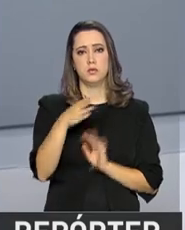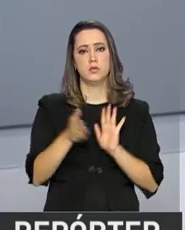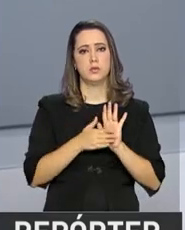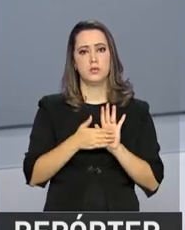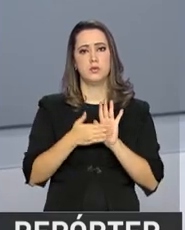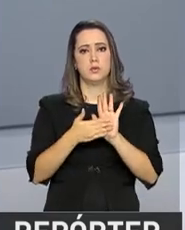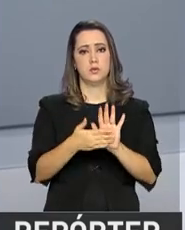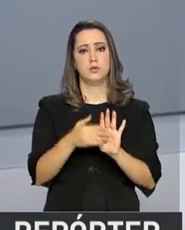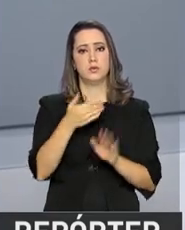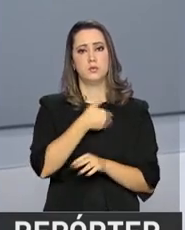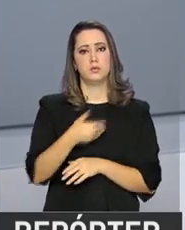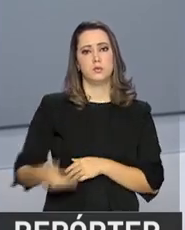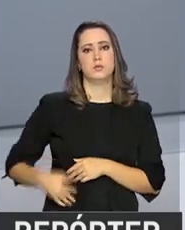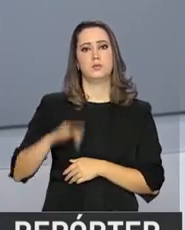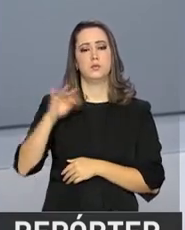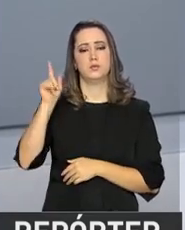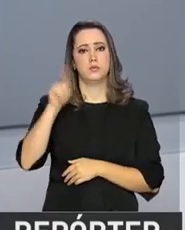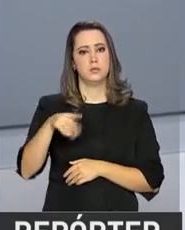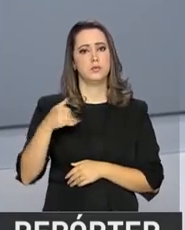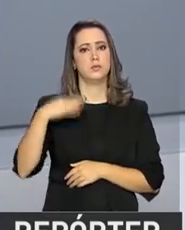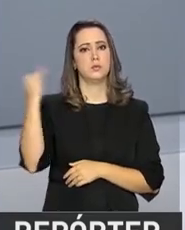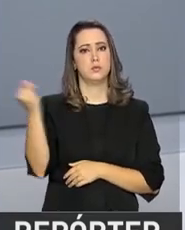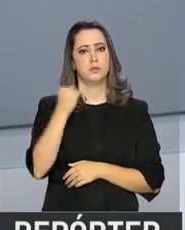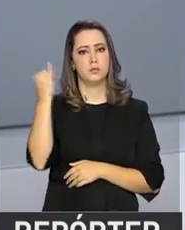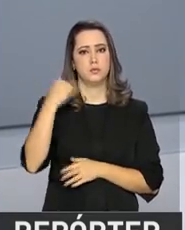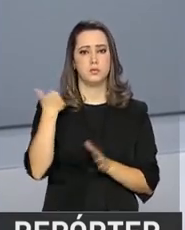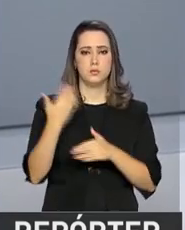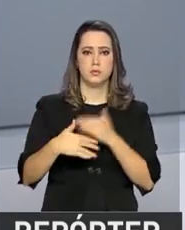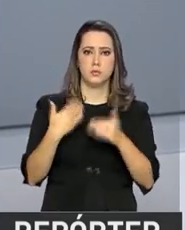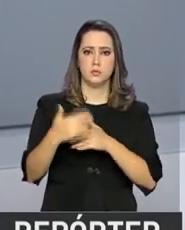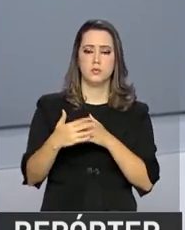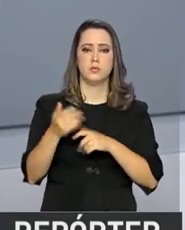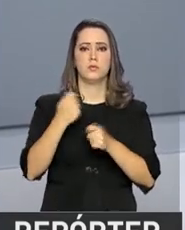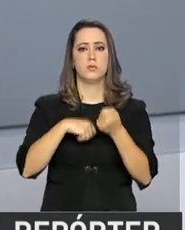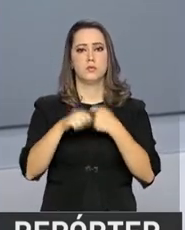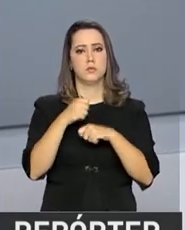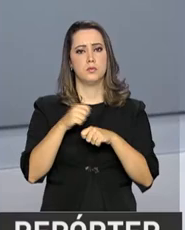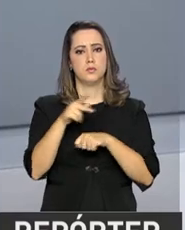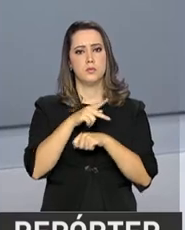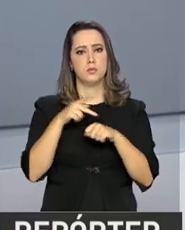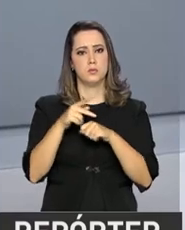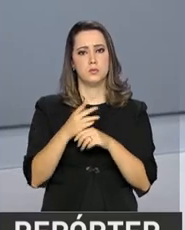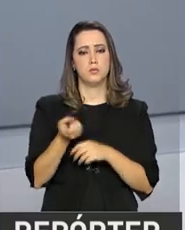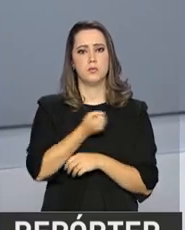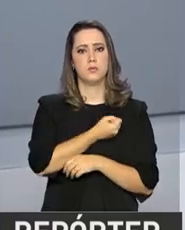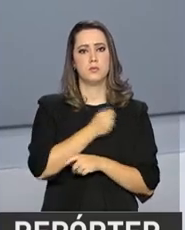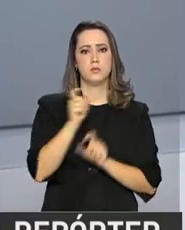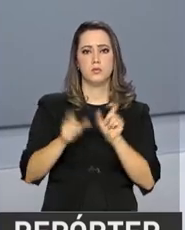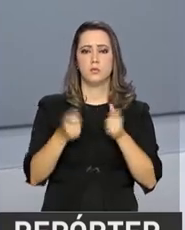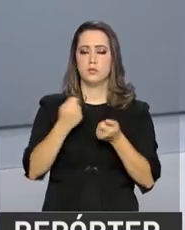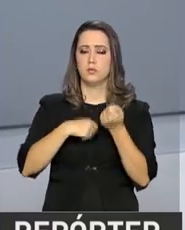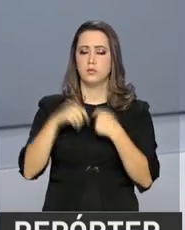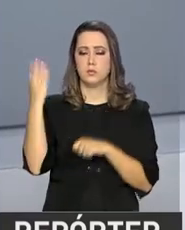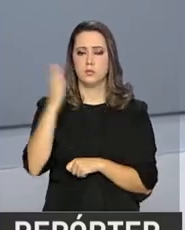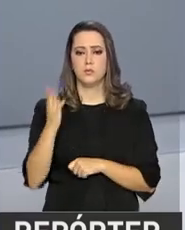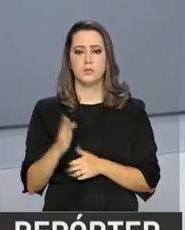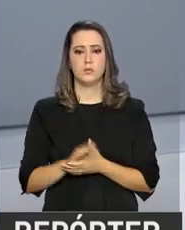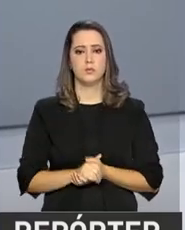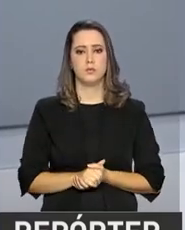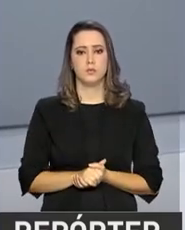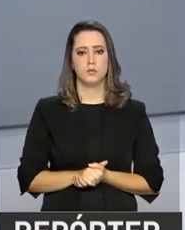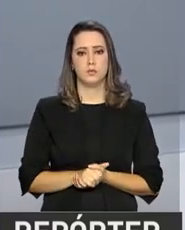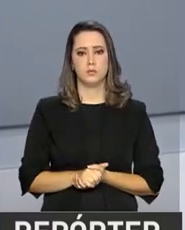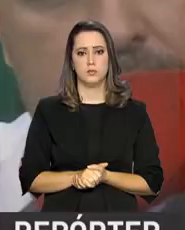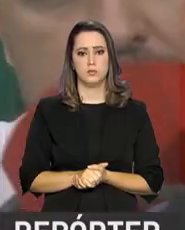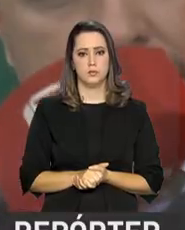apresentada pelo governo federal é uma das mais importantes para a manutenção do crescimento do país e dos números da economia brasileira